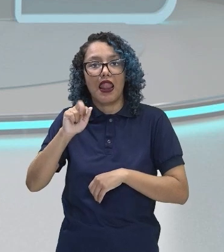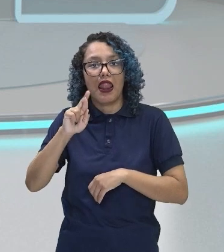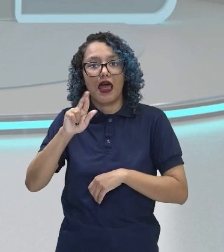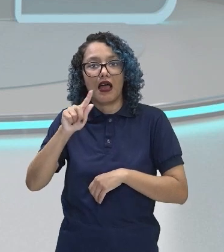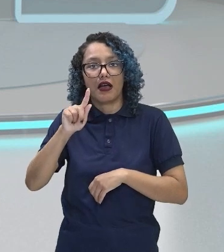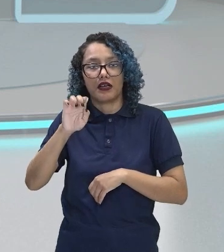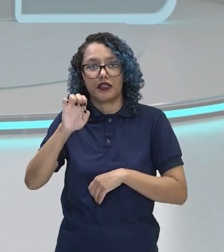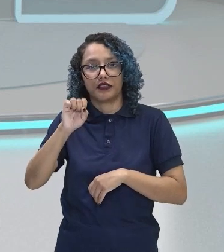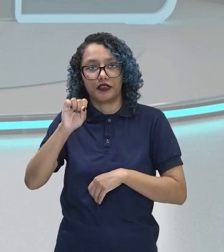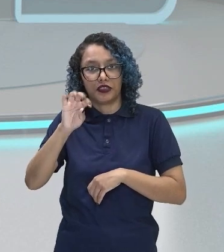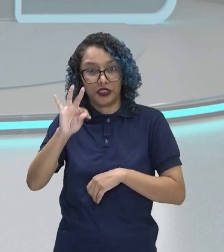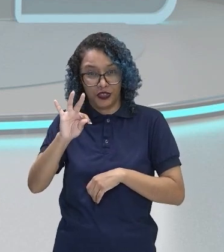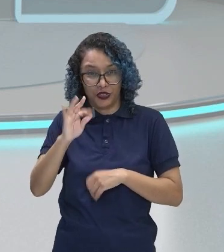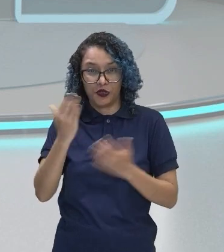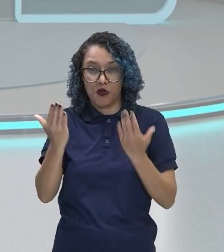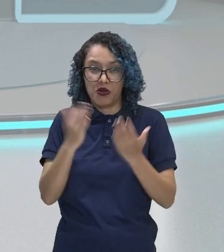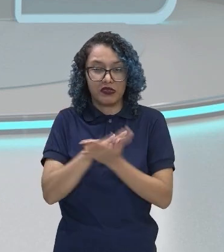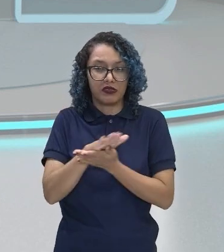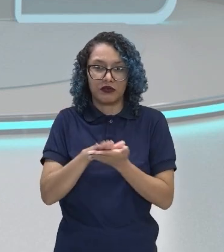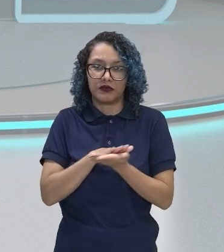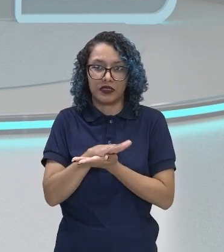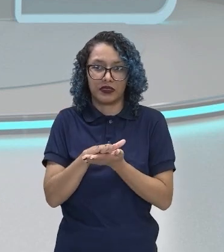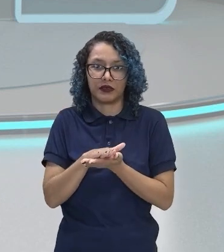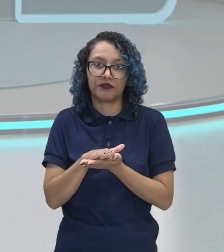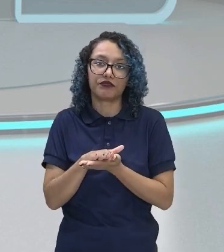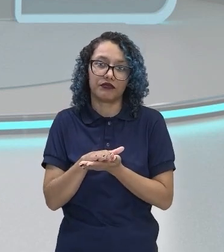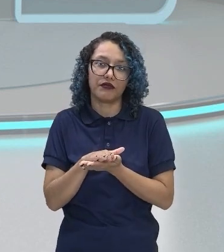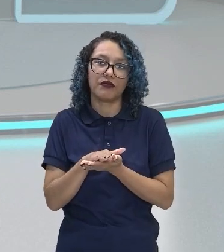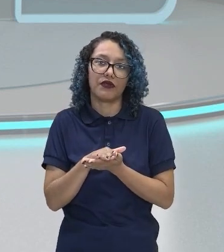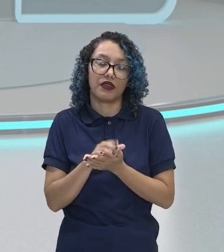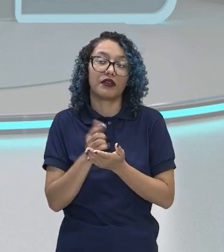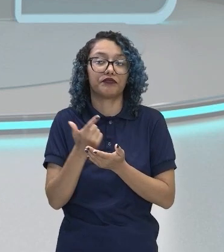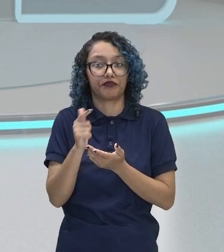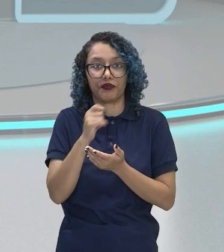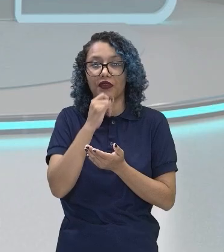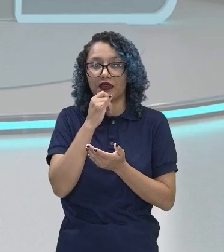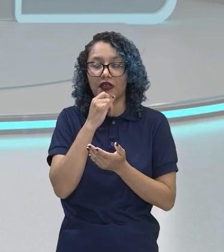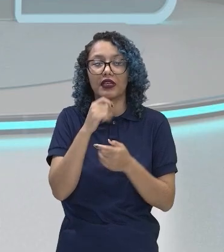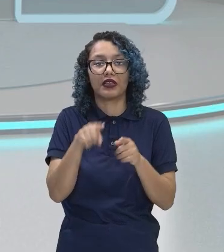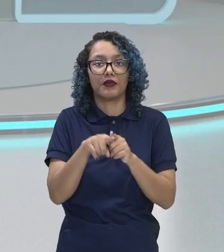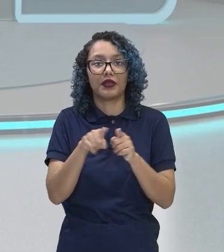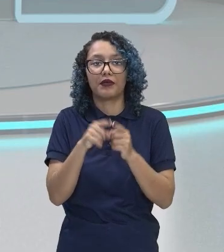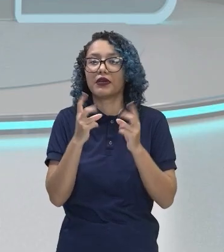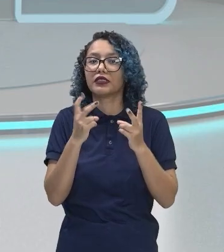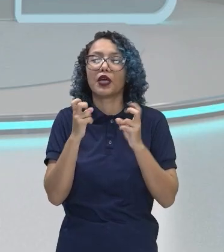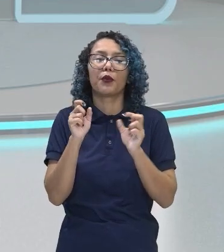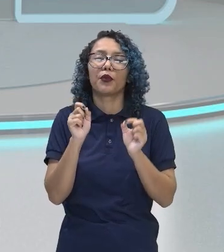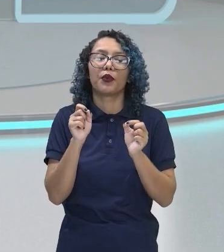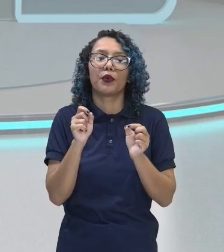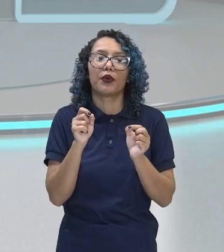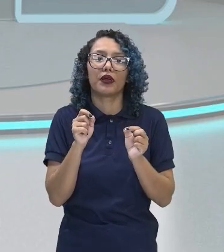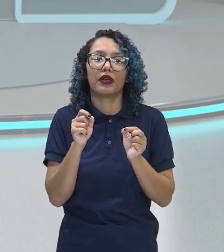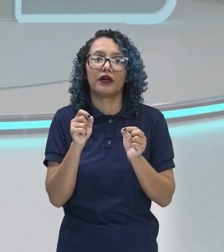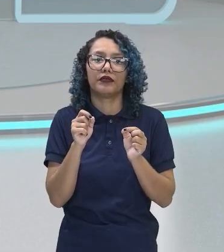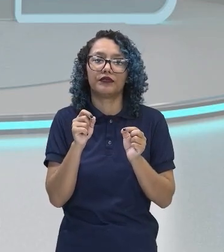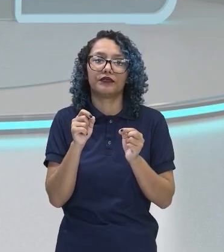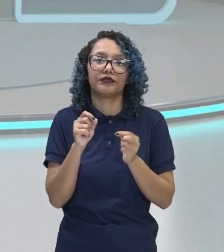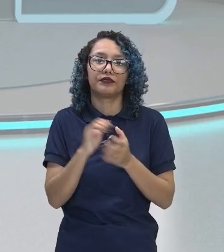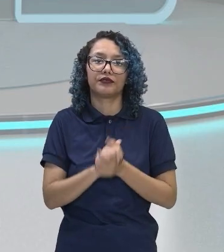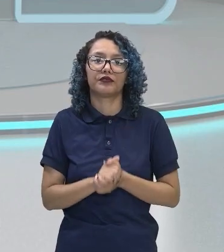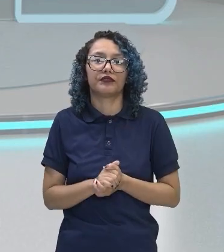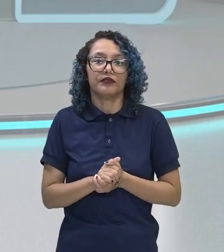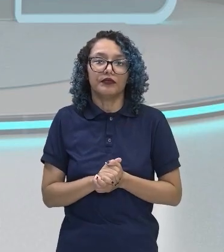né? Que não tem comparação. Nesse outro exemplo, nós também identificamos aí a presença